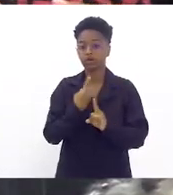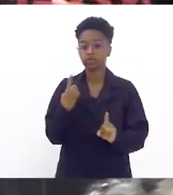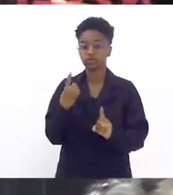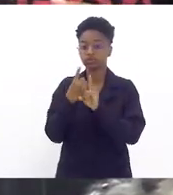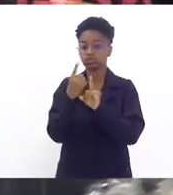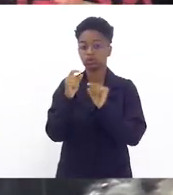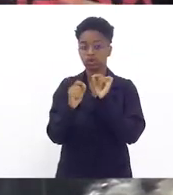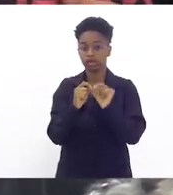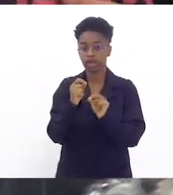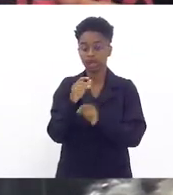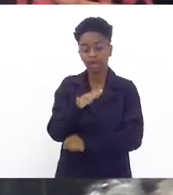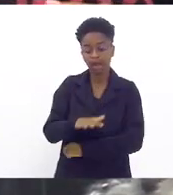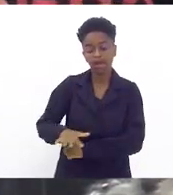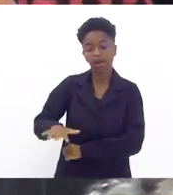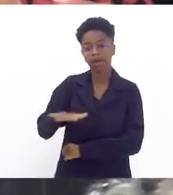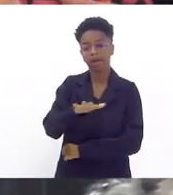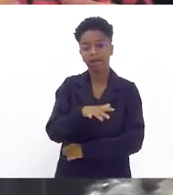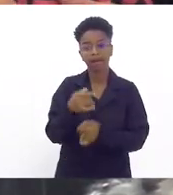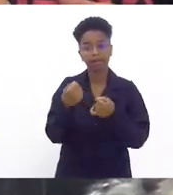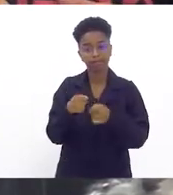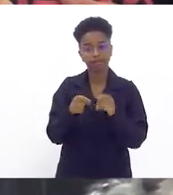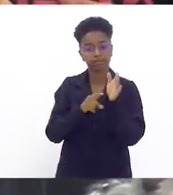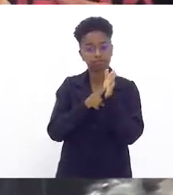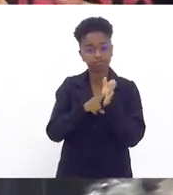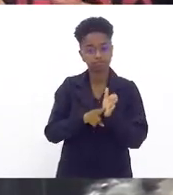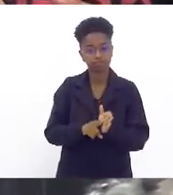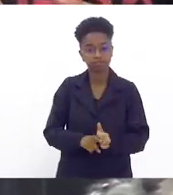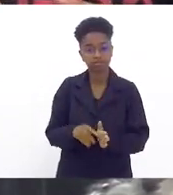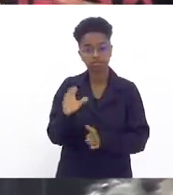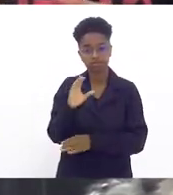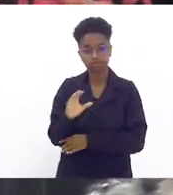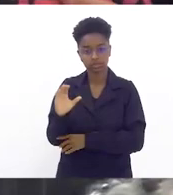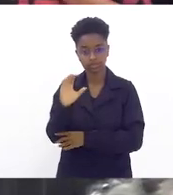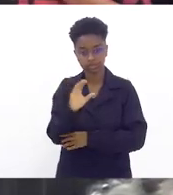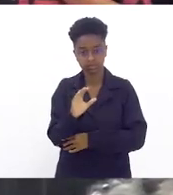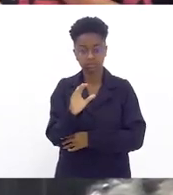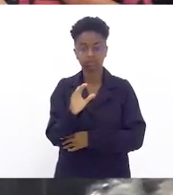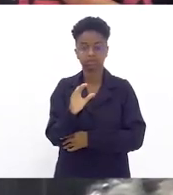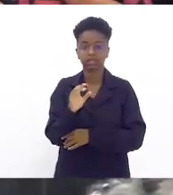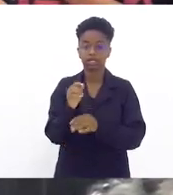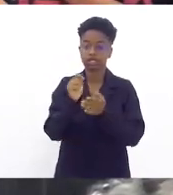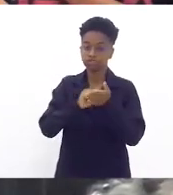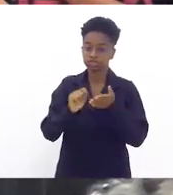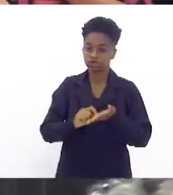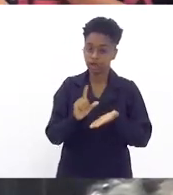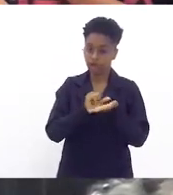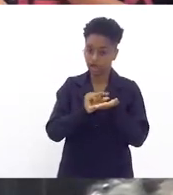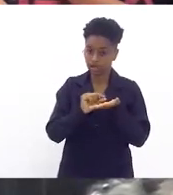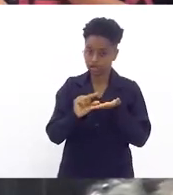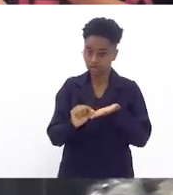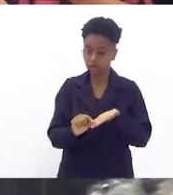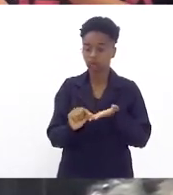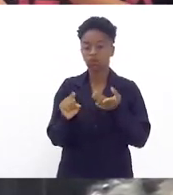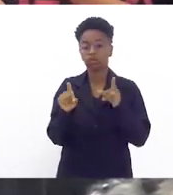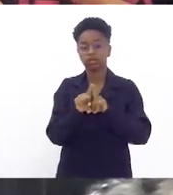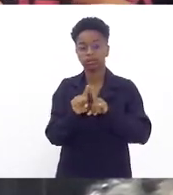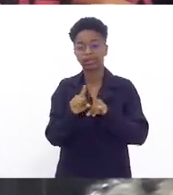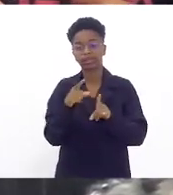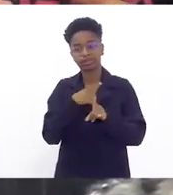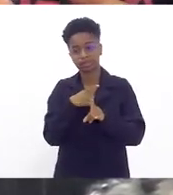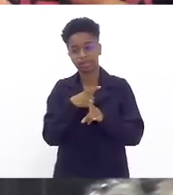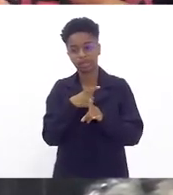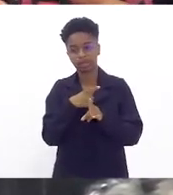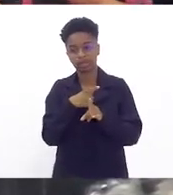um grande campo para investigação científica para escrevermos artigos a gente tem